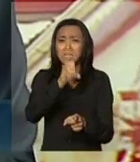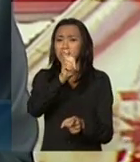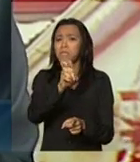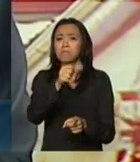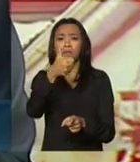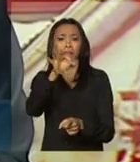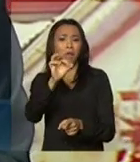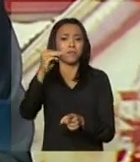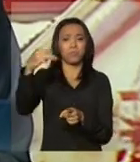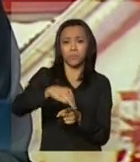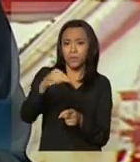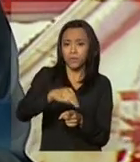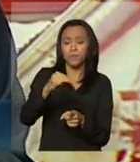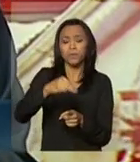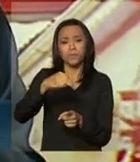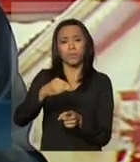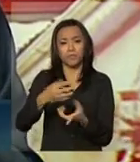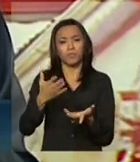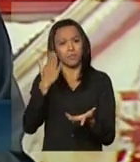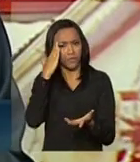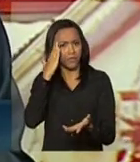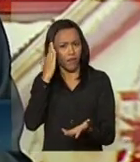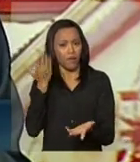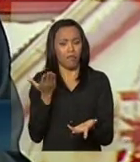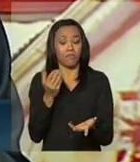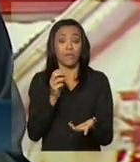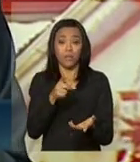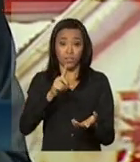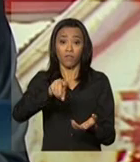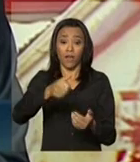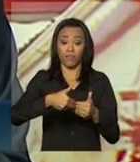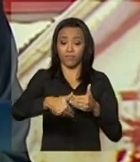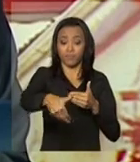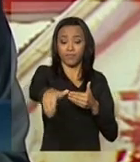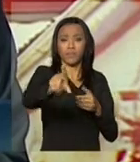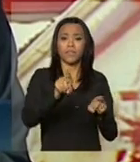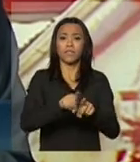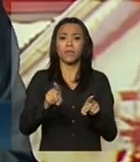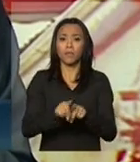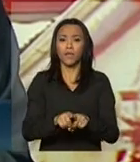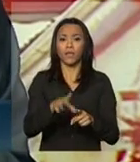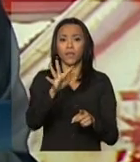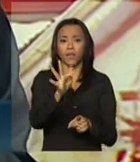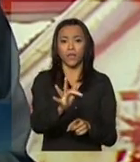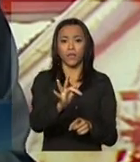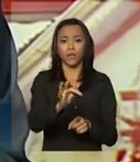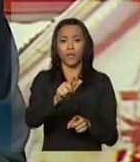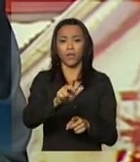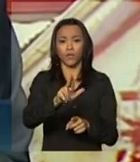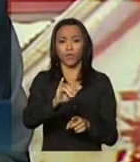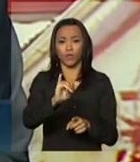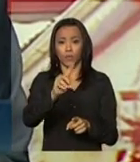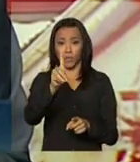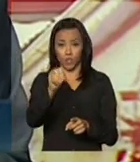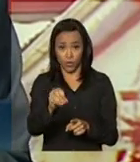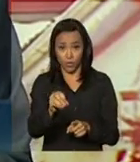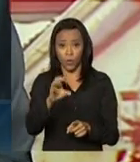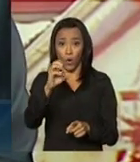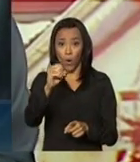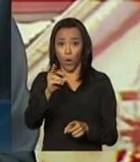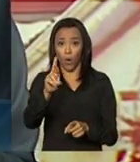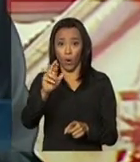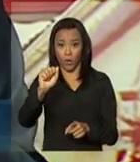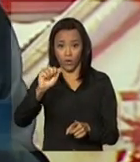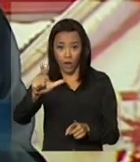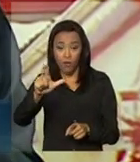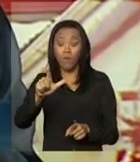minutos, provavelmente durante ao longo desse ano, a gente vai estar implantando, inclusive o teste de fluido oral, né, que é quase um